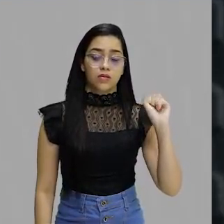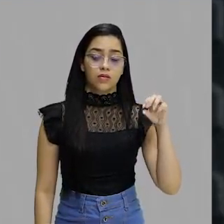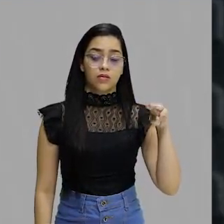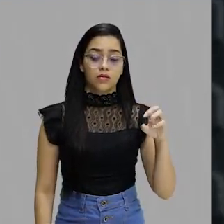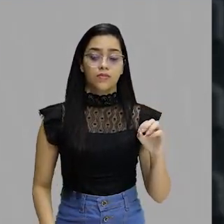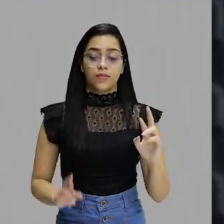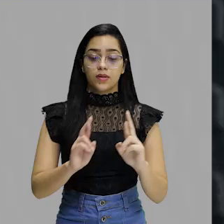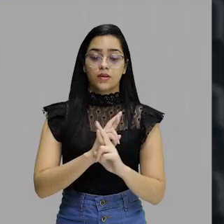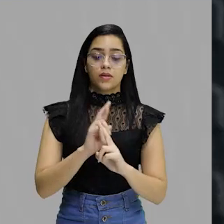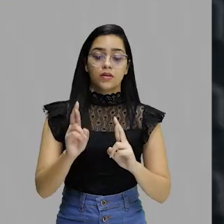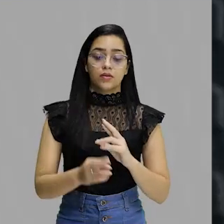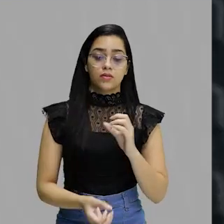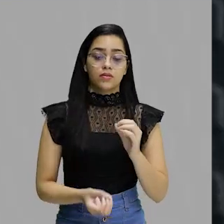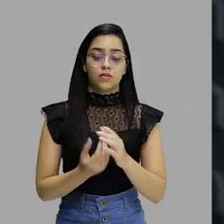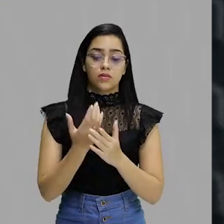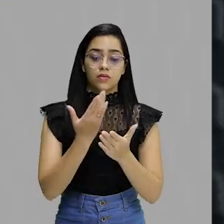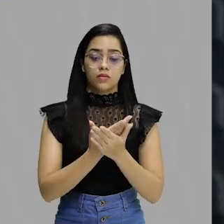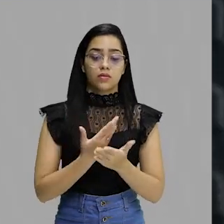relação ecológica